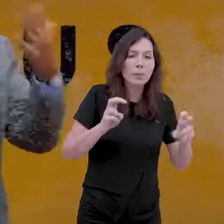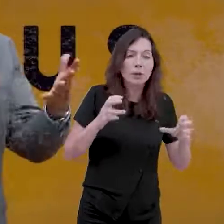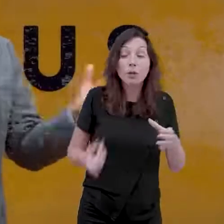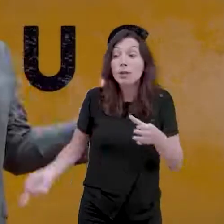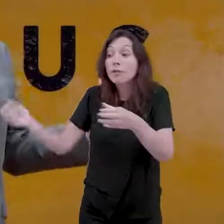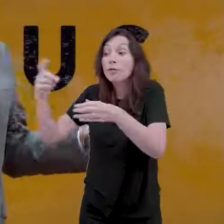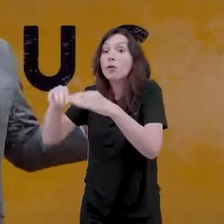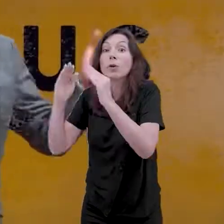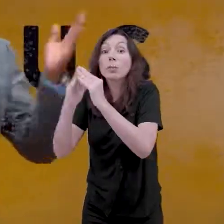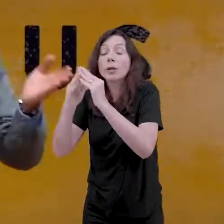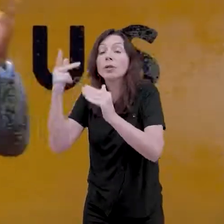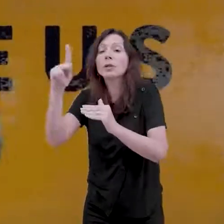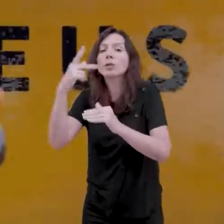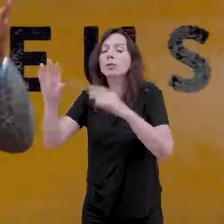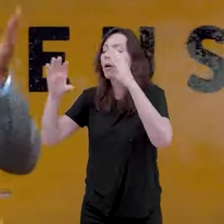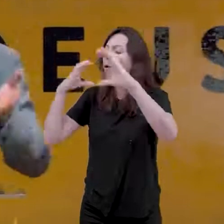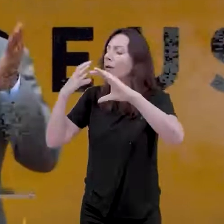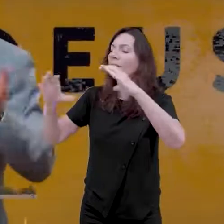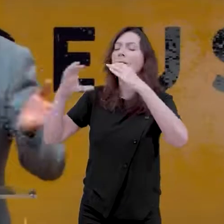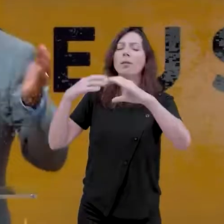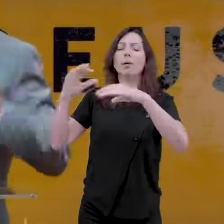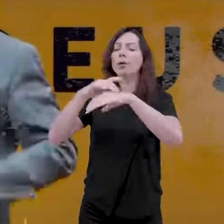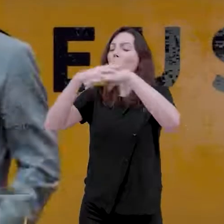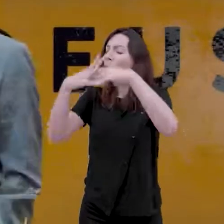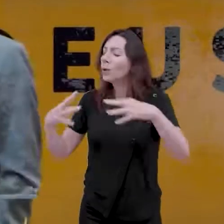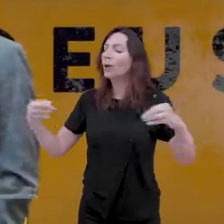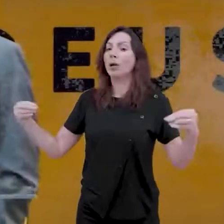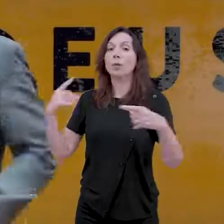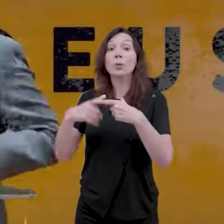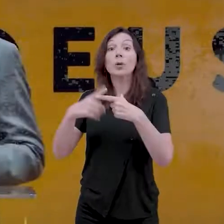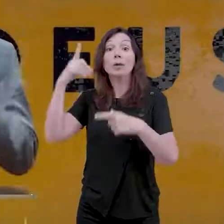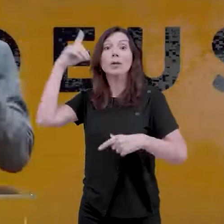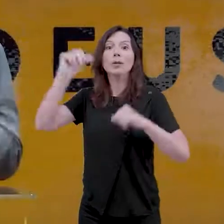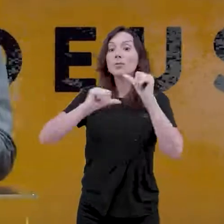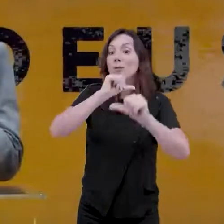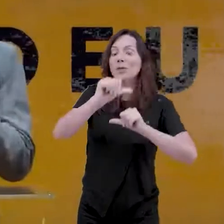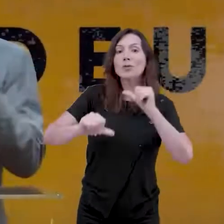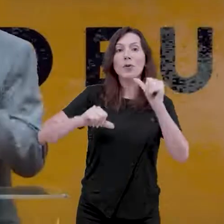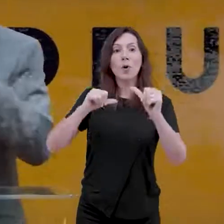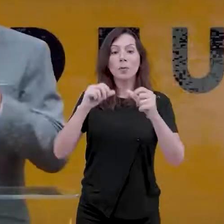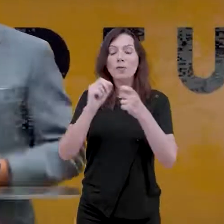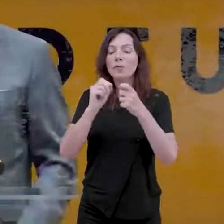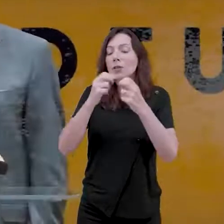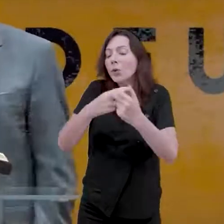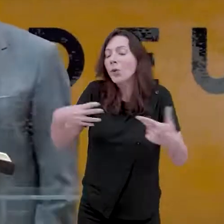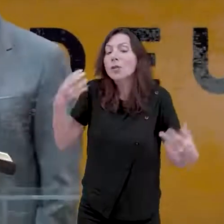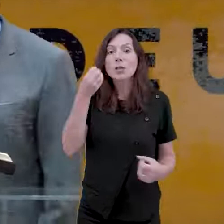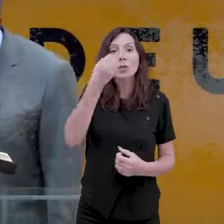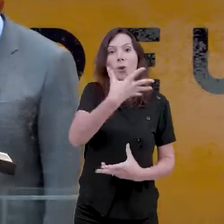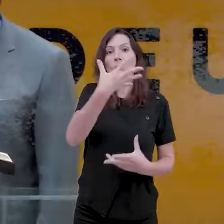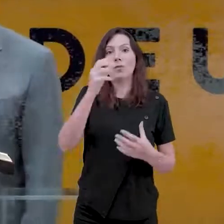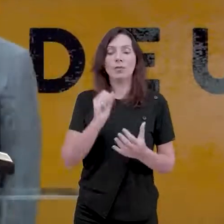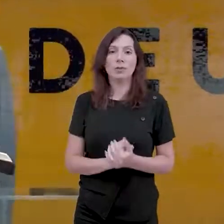machucado e sai daqui curado, porque este é o Deus da restauração. Você vai indo de força em força,